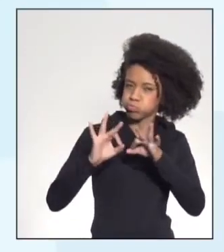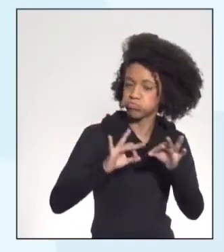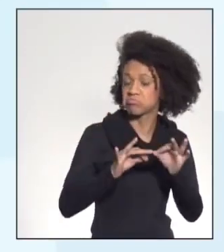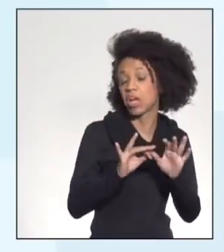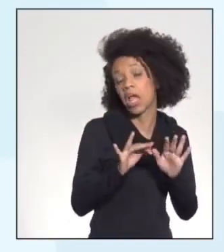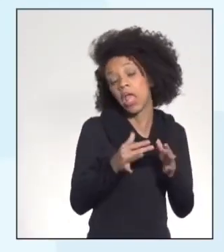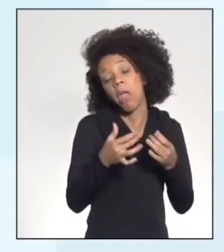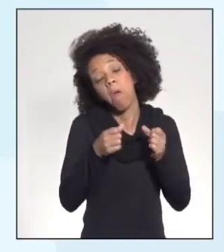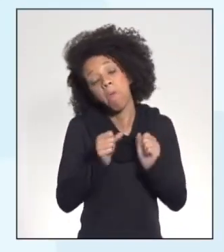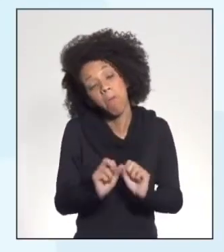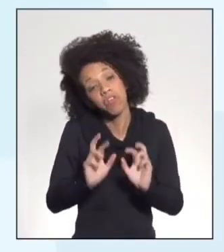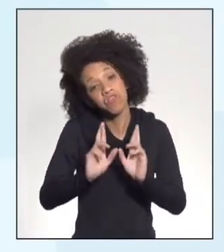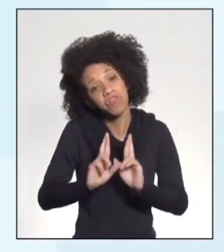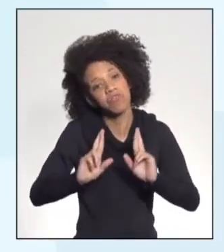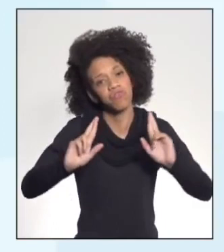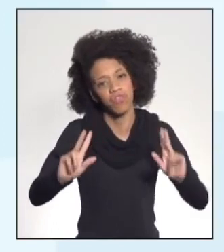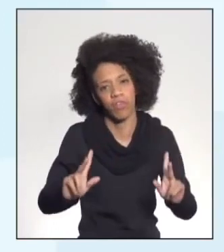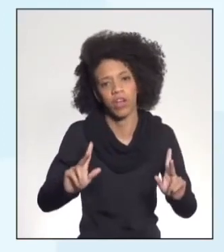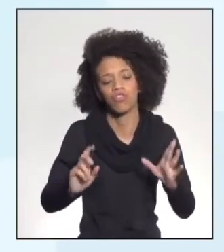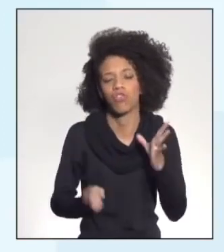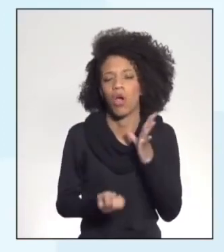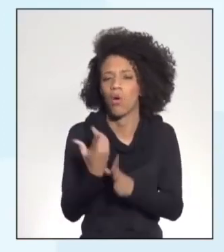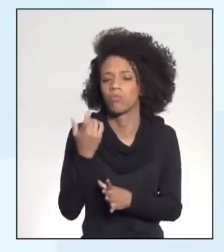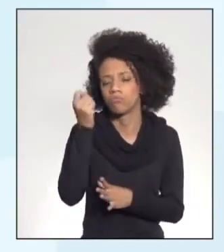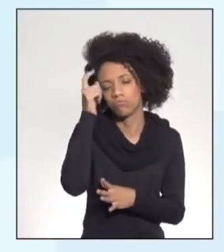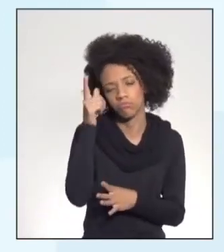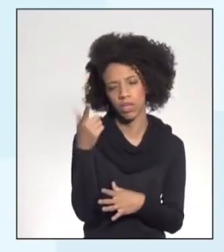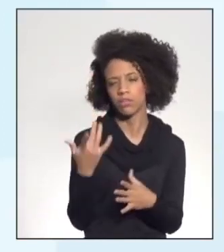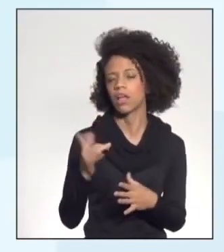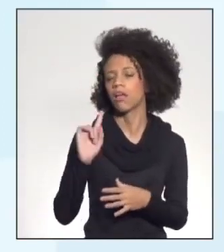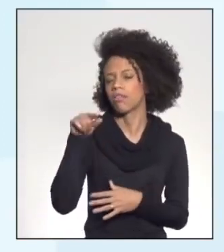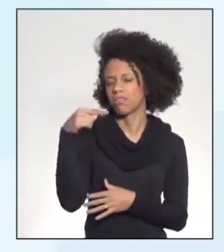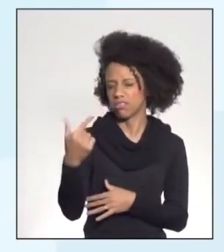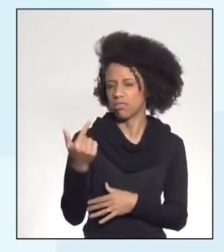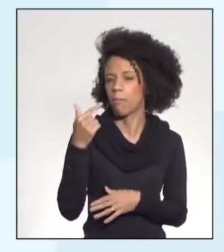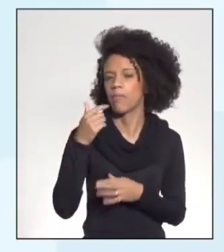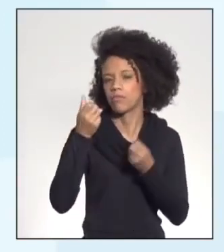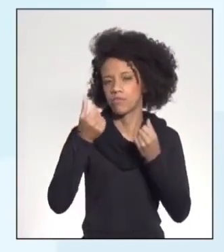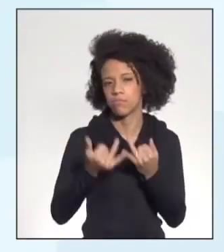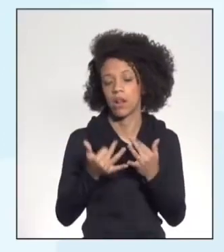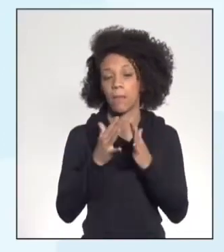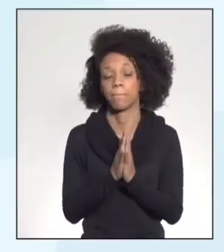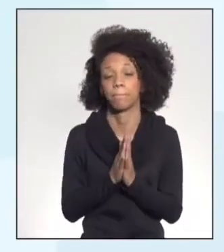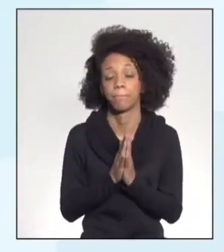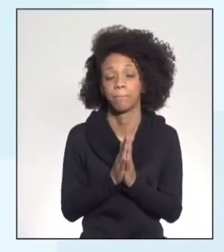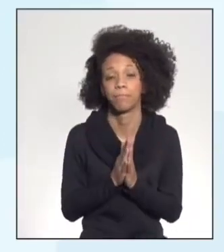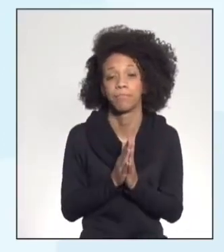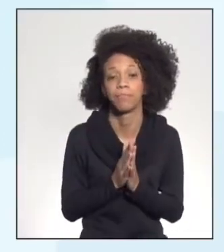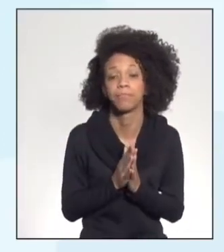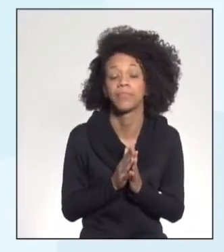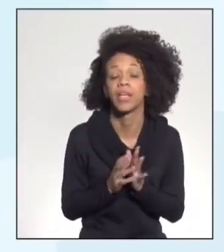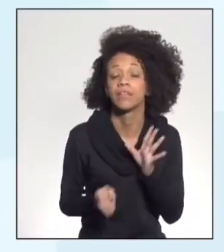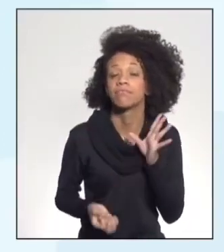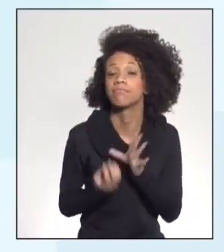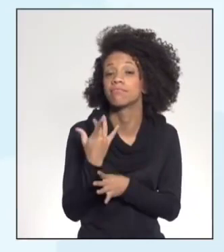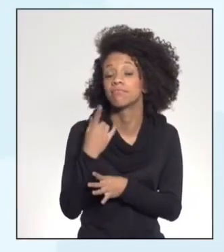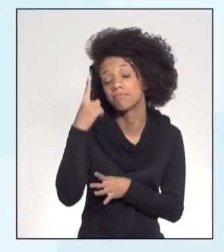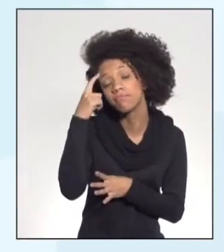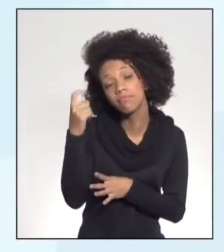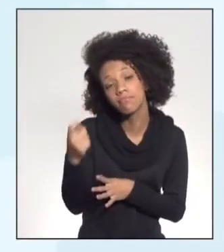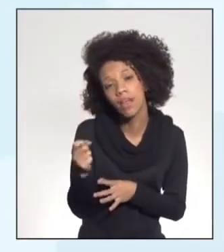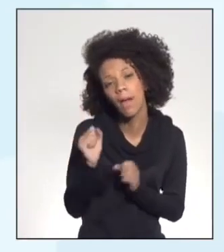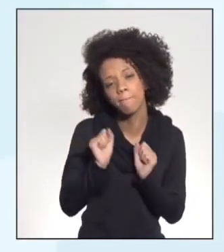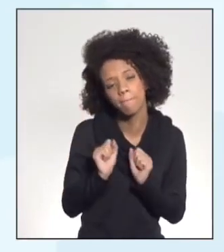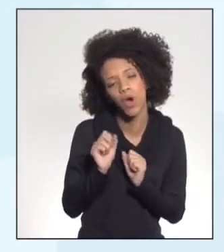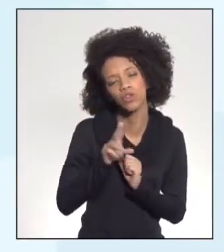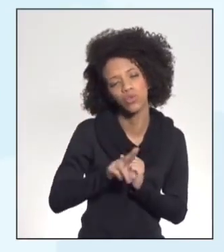não convencional, que é o criativo, e a gente vai falar disso mais para frente. E esse criativo ele pode usar elementos diferentes